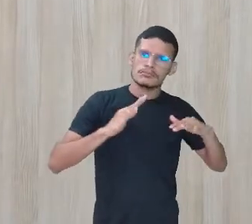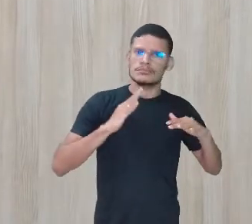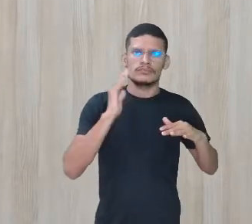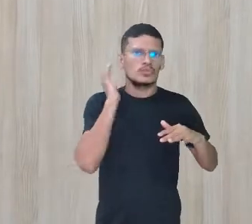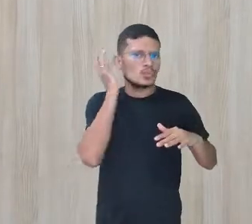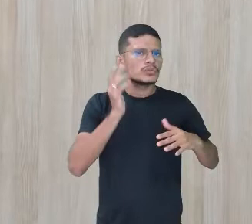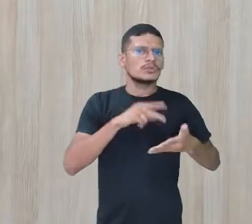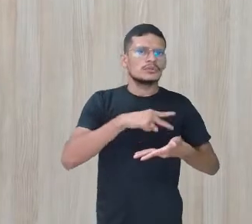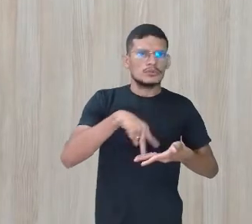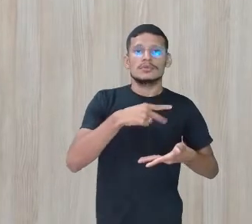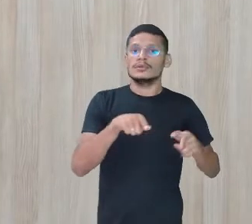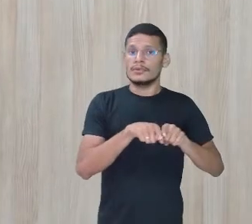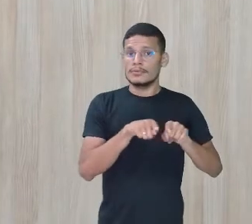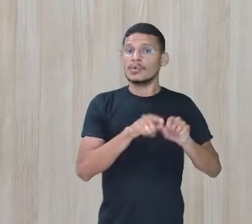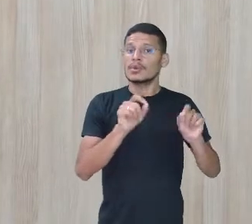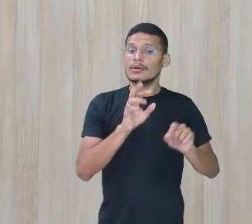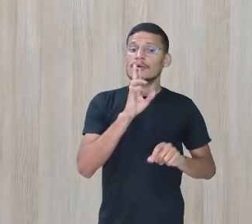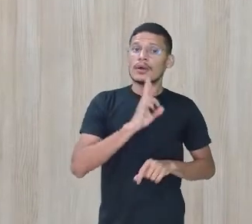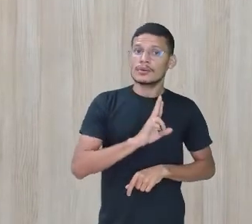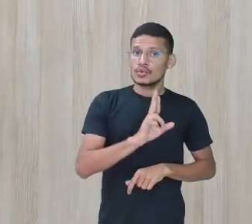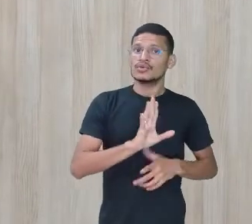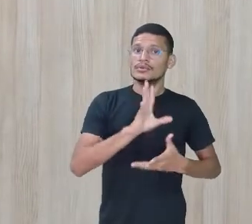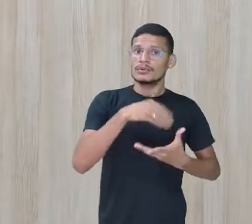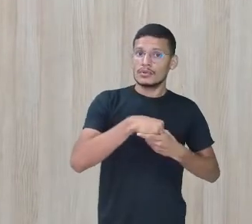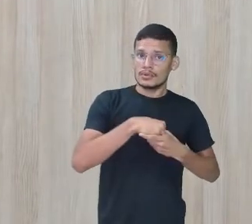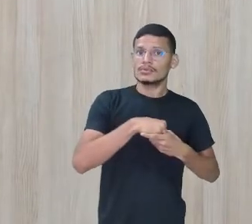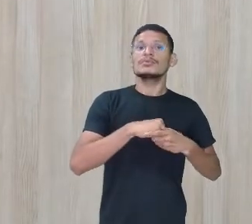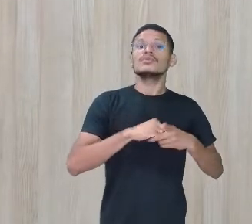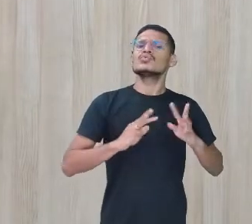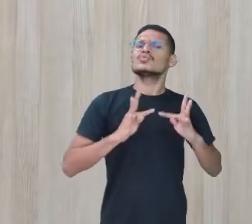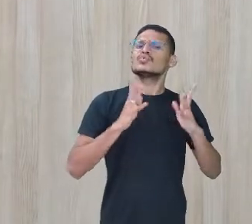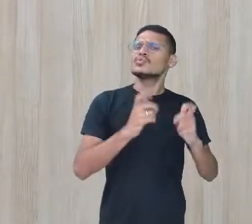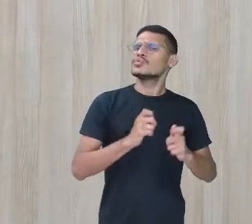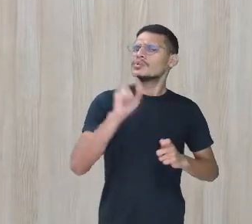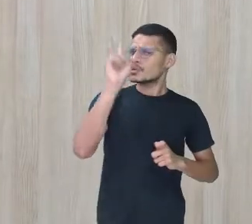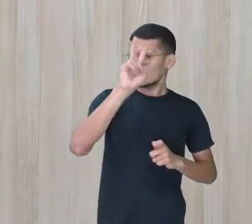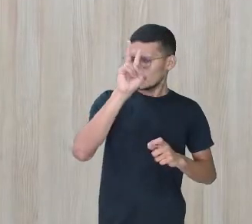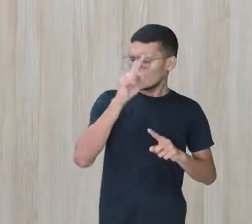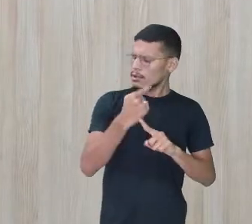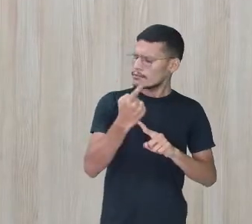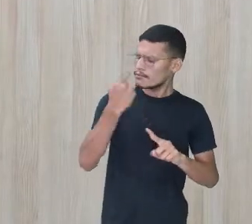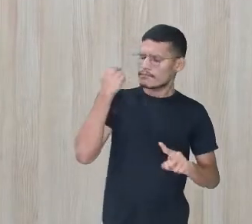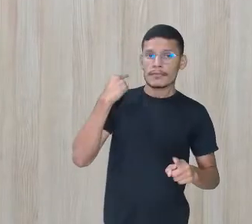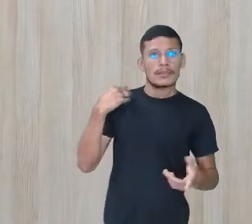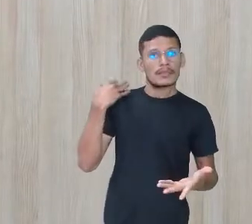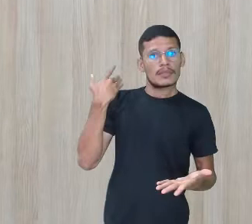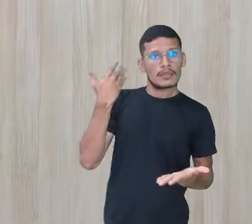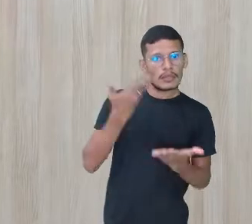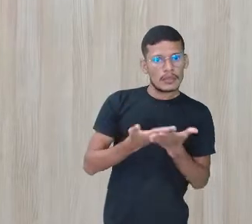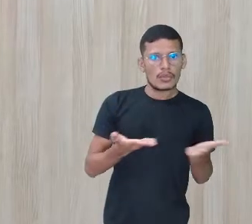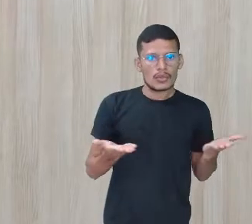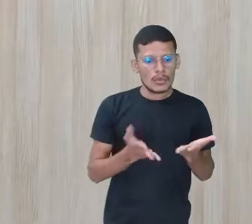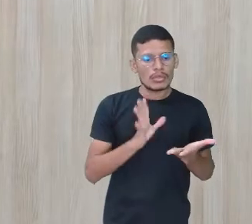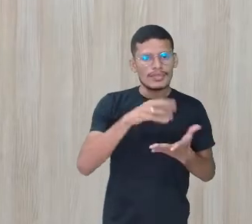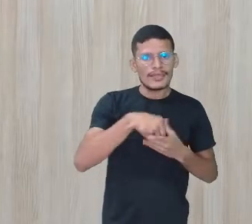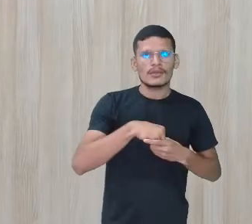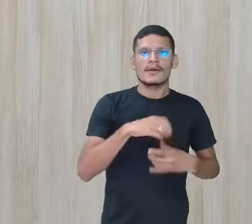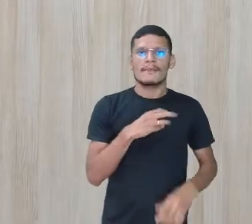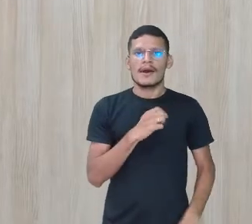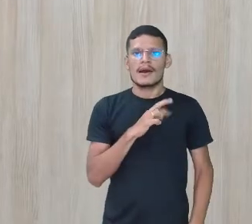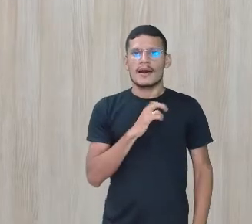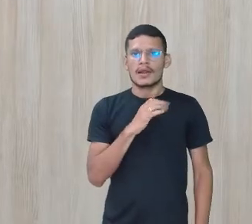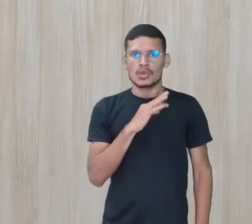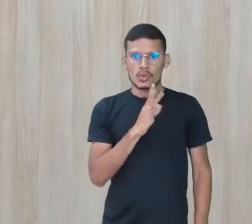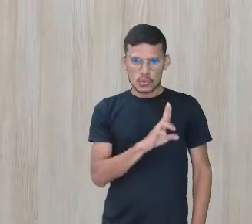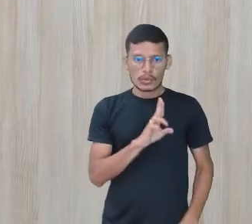dança, mas também a expressão da religiosidade e toda uma carga histórica, né, que os maracatus eles levam consigo, né?